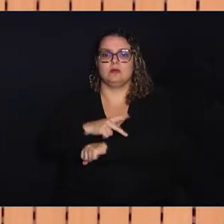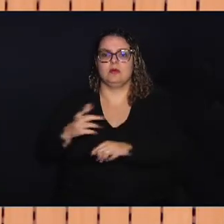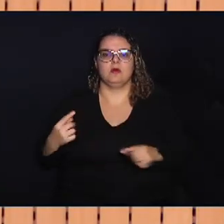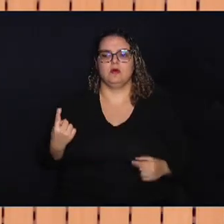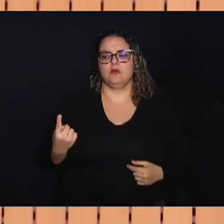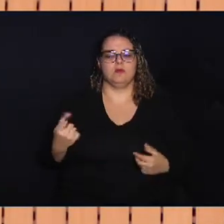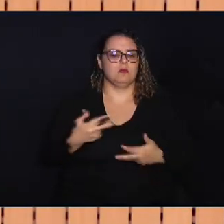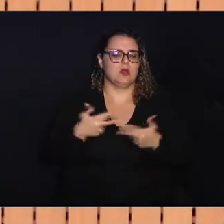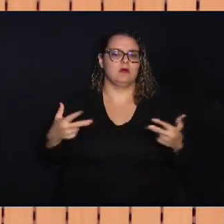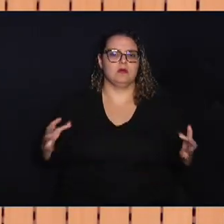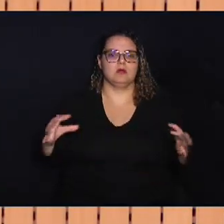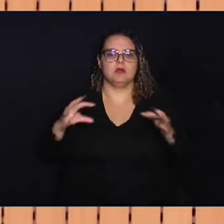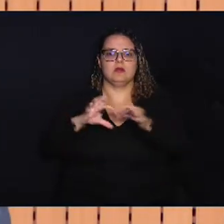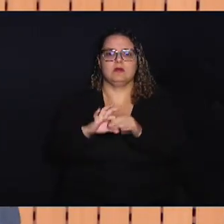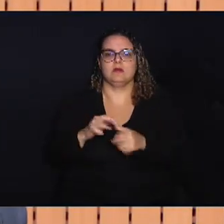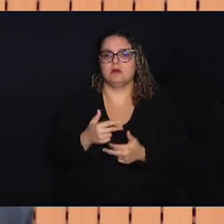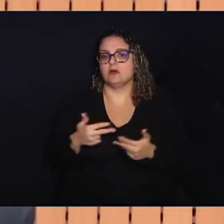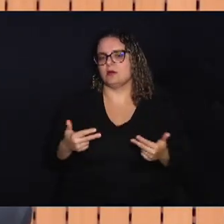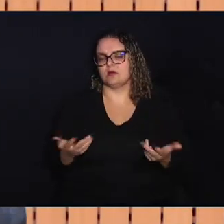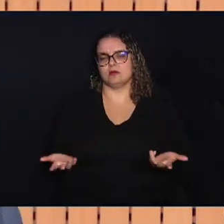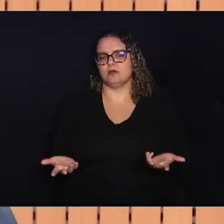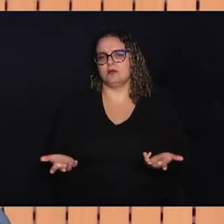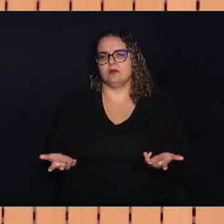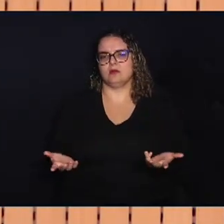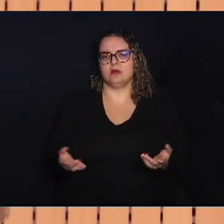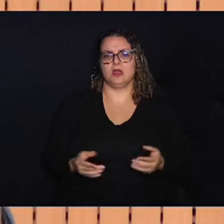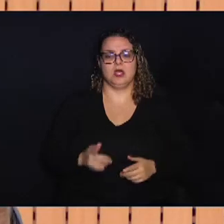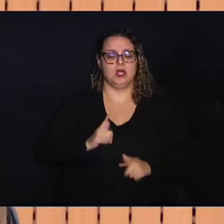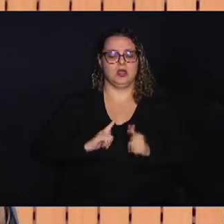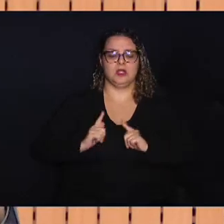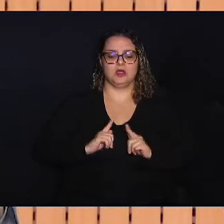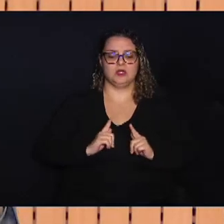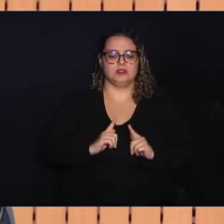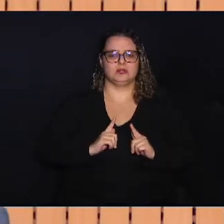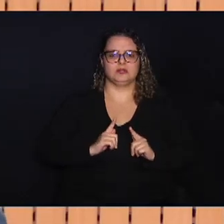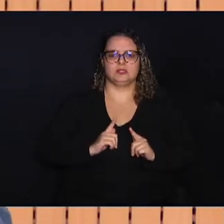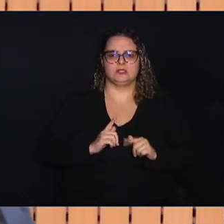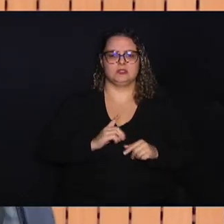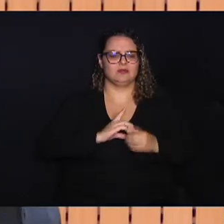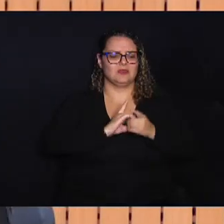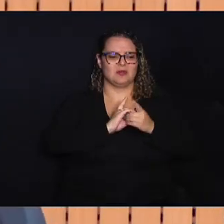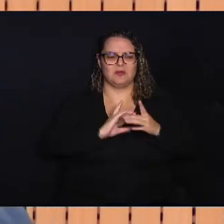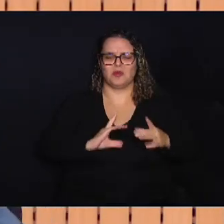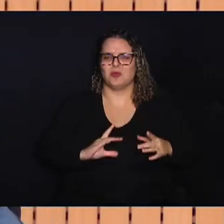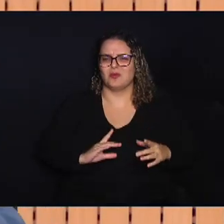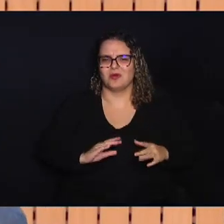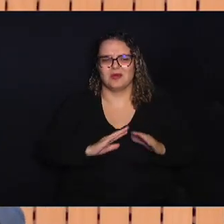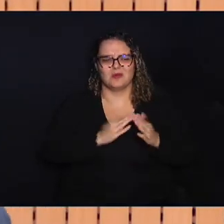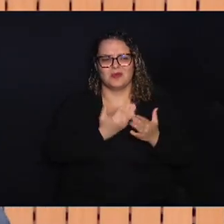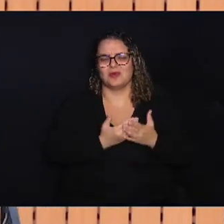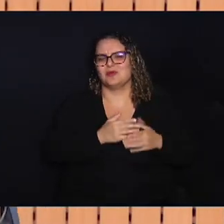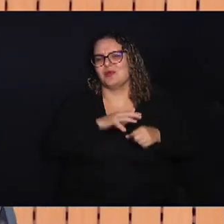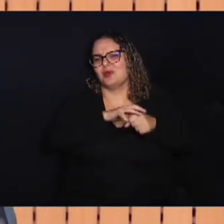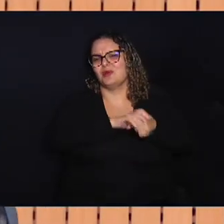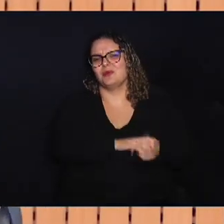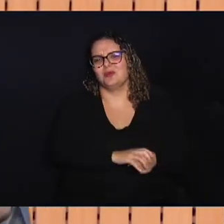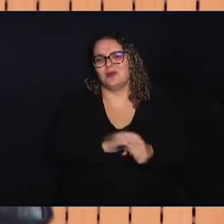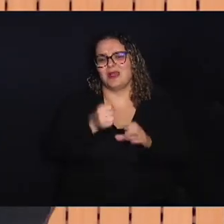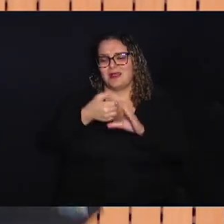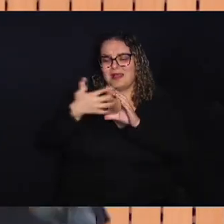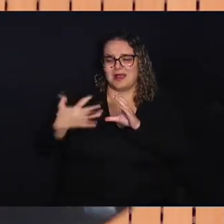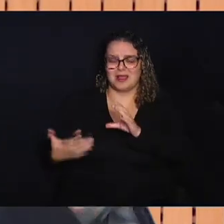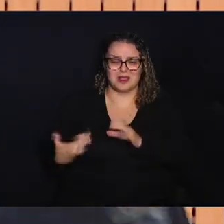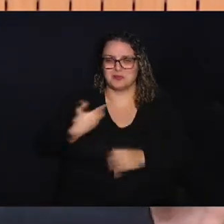vinculada à outra. A gestão democrática das escolas estão ameaçadas. O caráter público da escola está ameaçado.